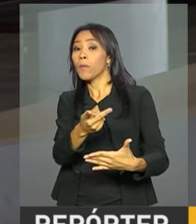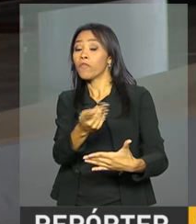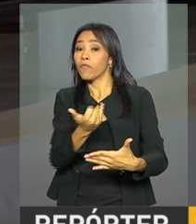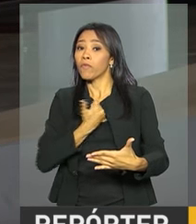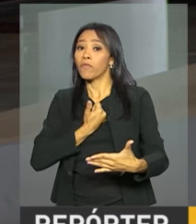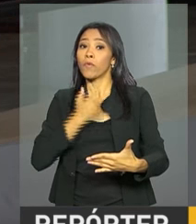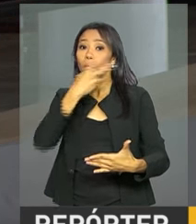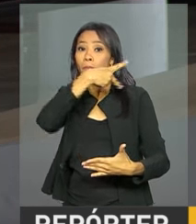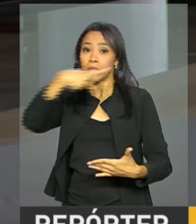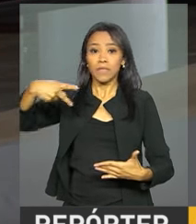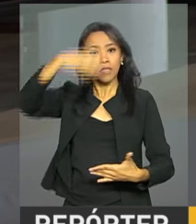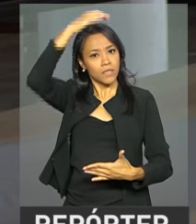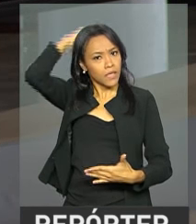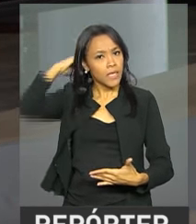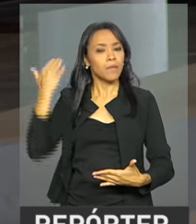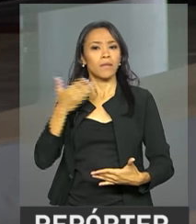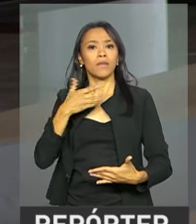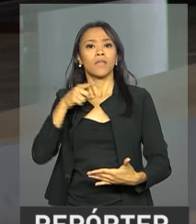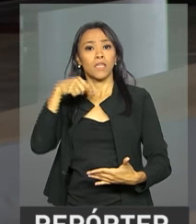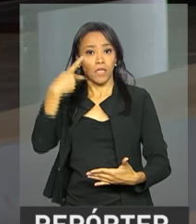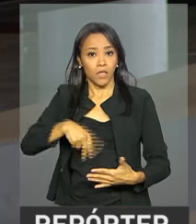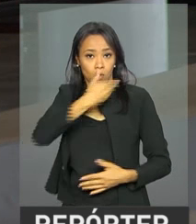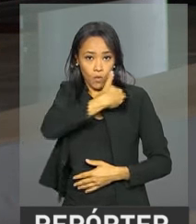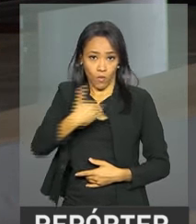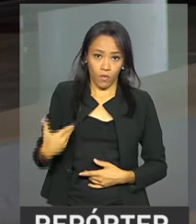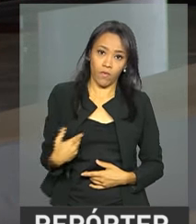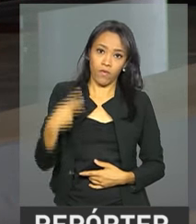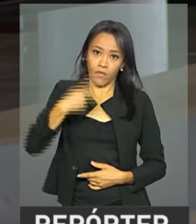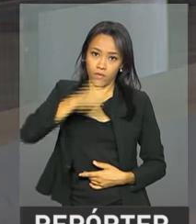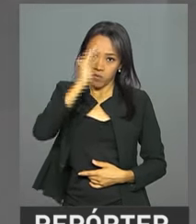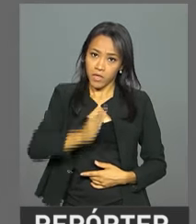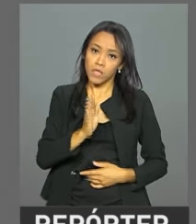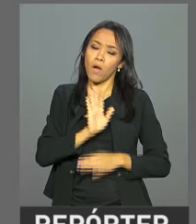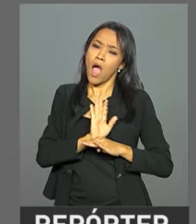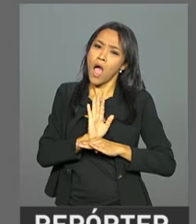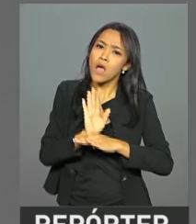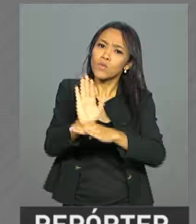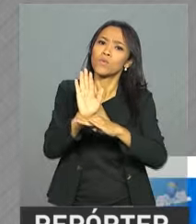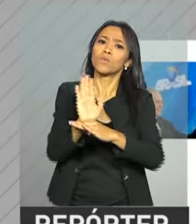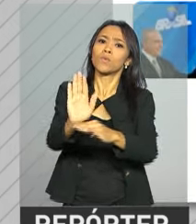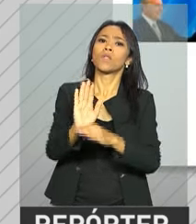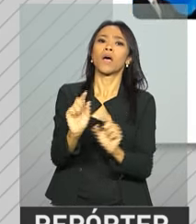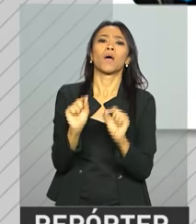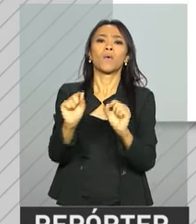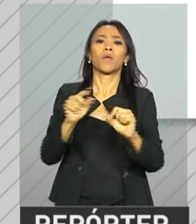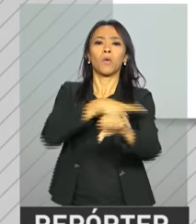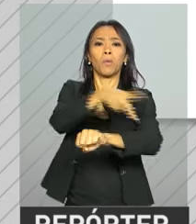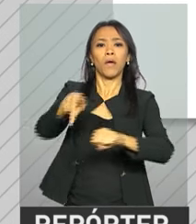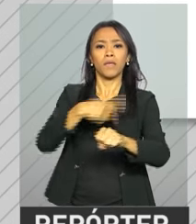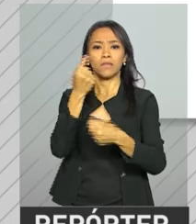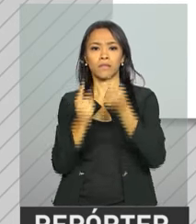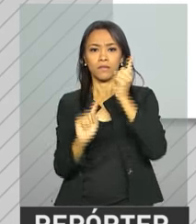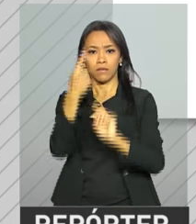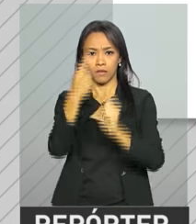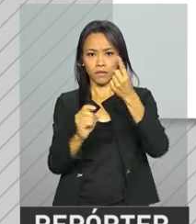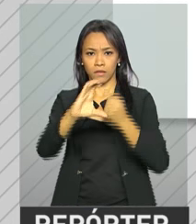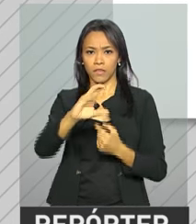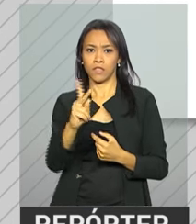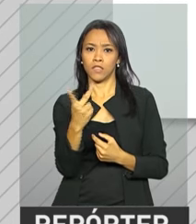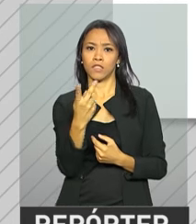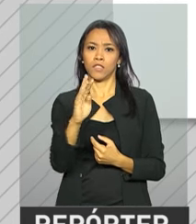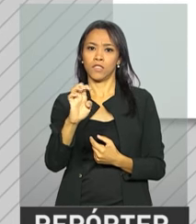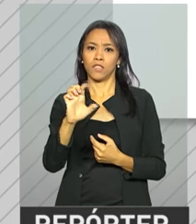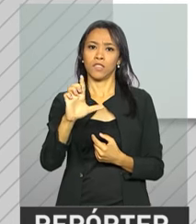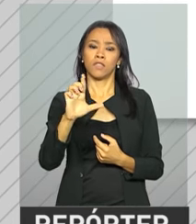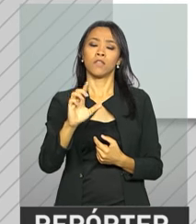disse que determinou que o governo brasileiro preste toda a ajuda possível ao Chile após essa que foi considerada a